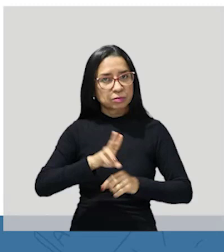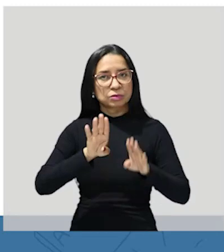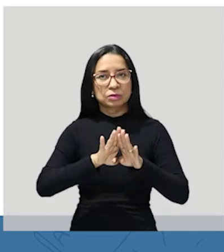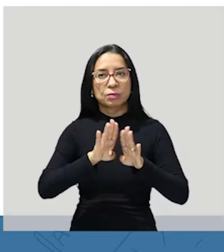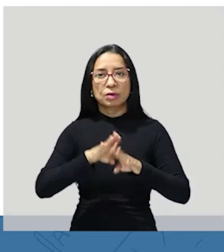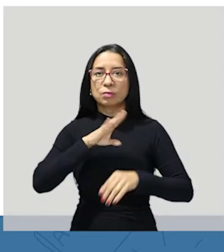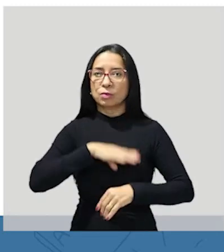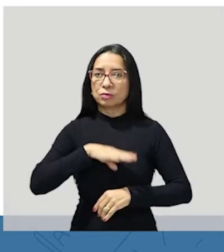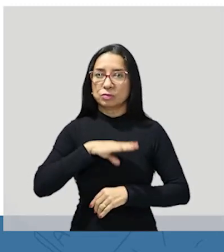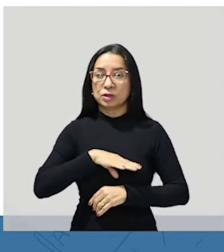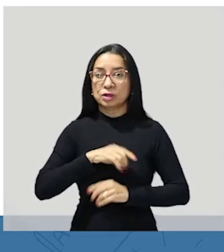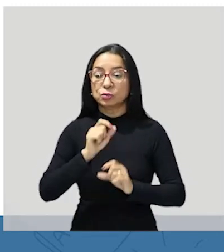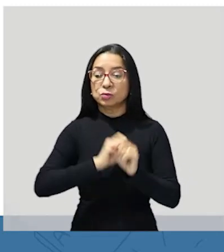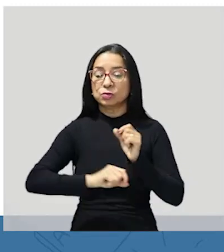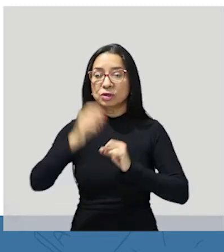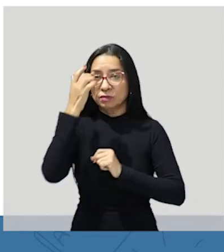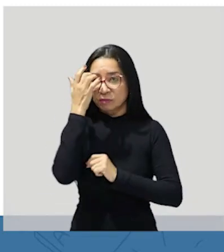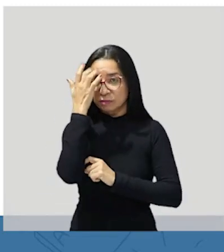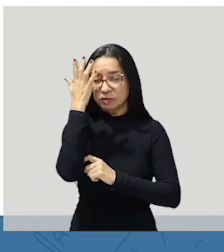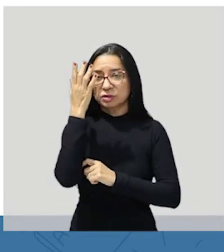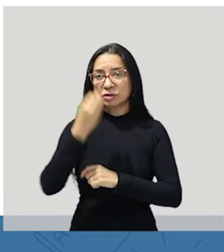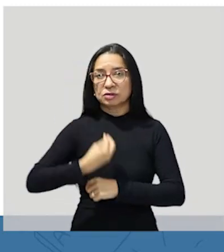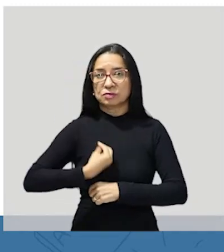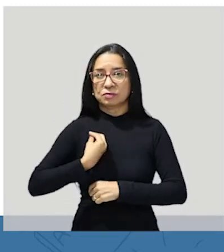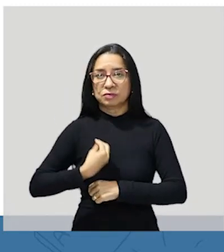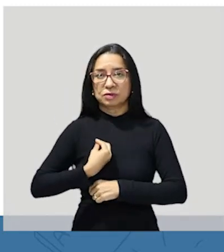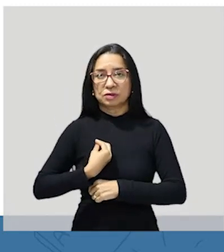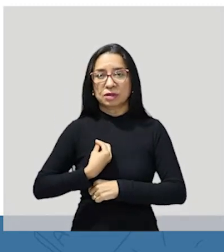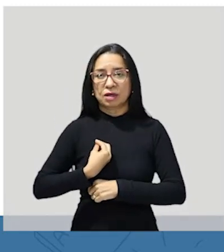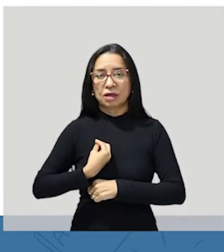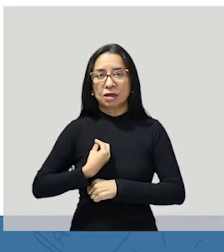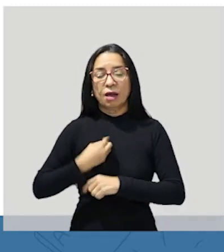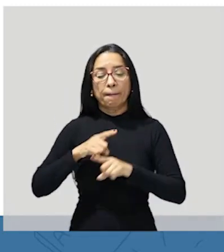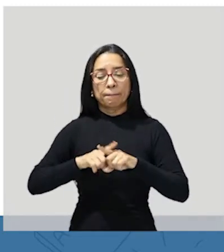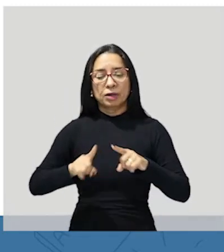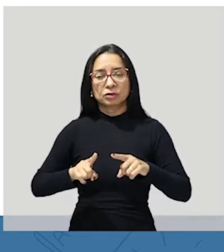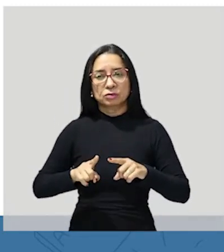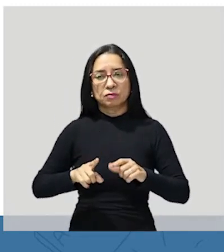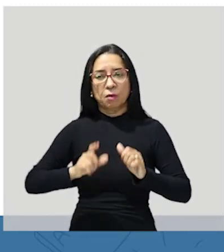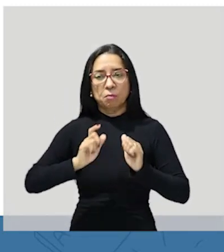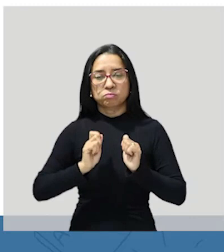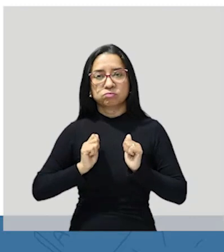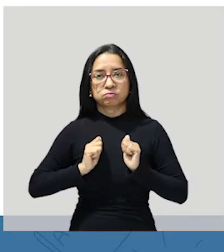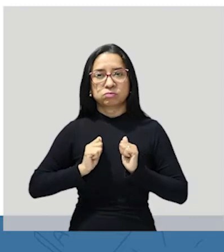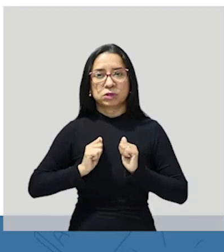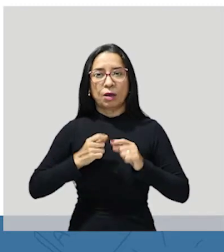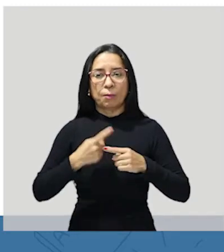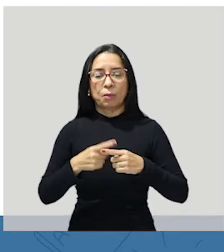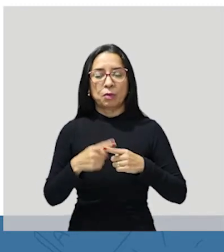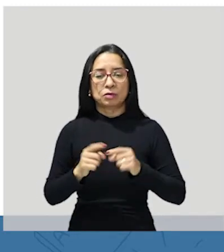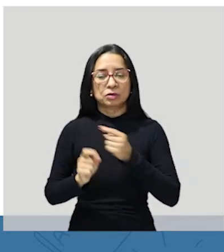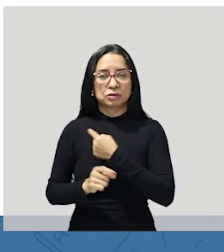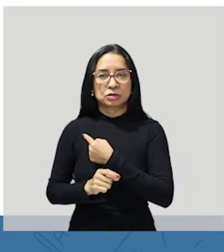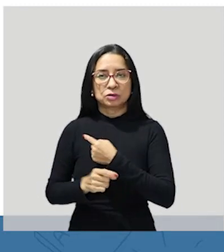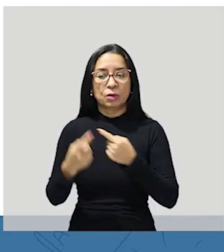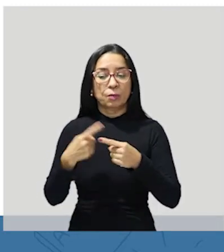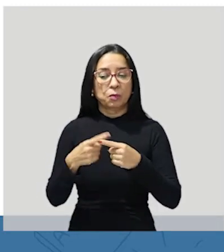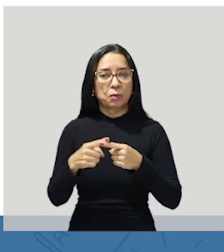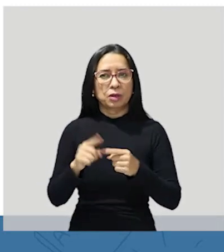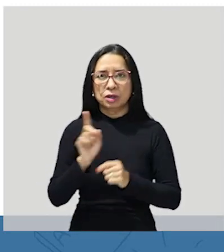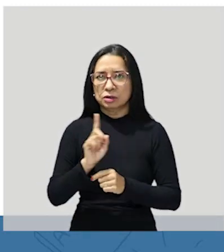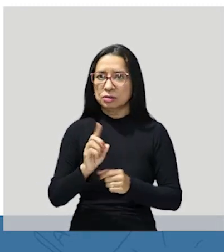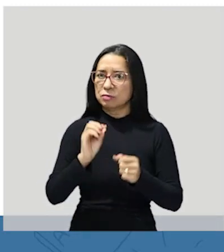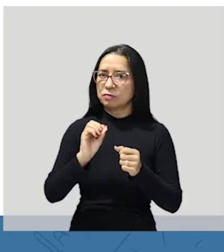de vocês, tá? Mas não vão relaxar por causa disso, porque vocês não vão fazer só Enem, tá? E outra coisa, esse é um formato que